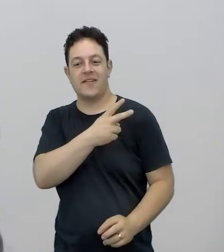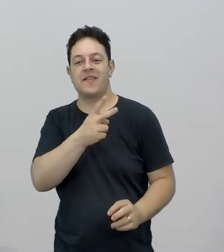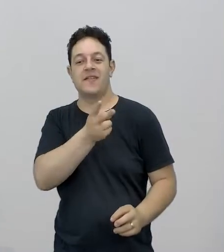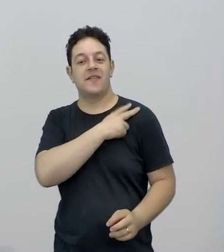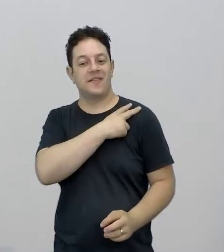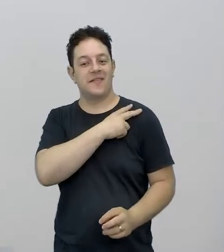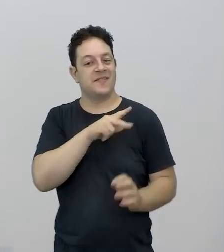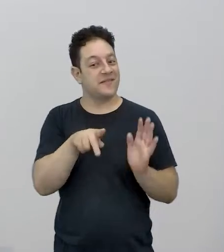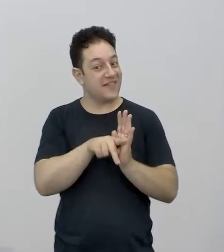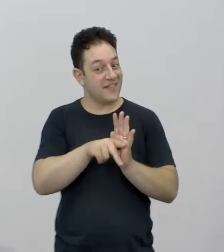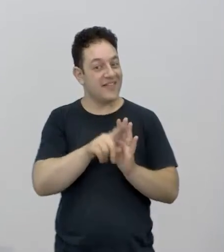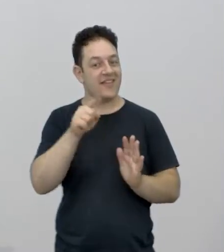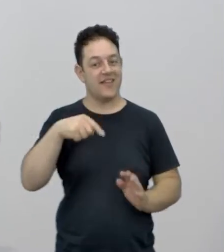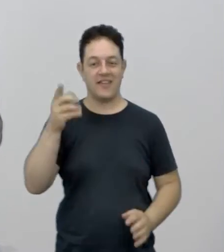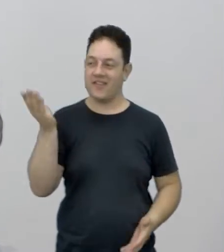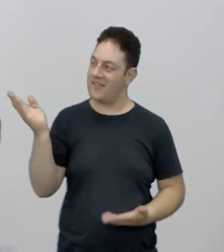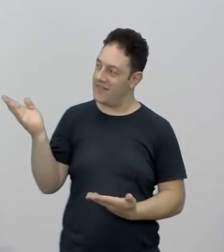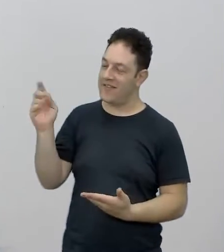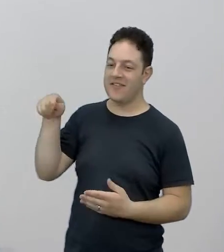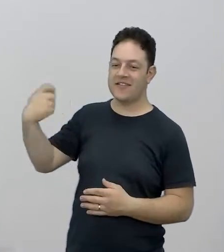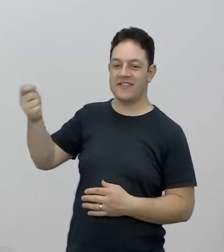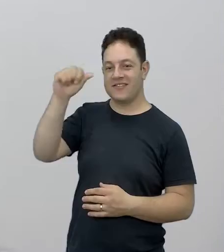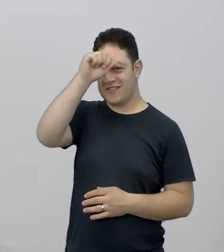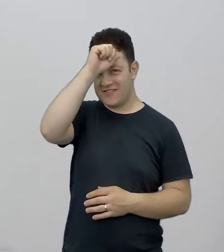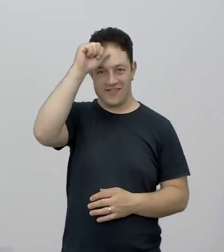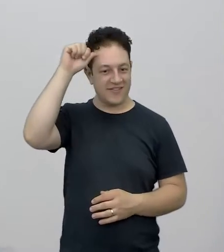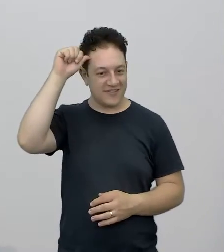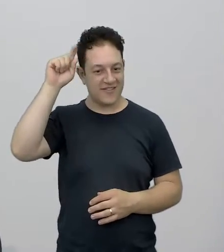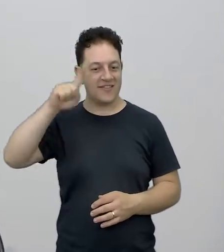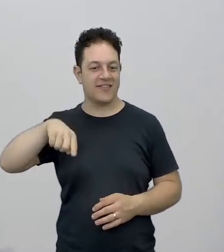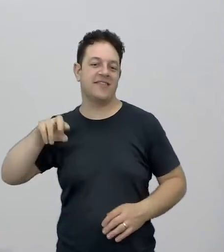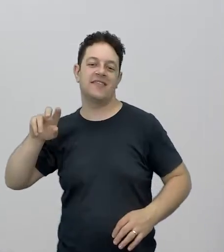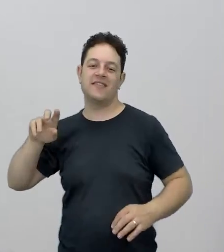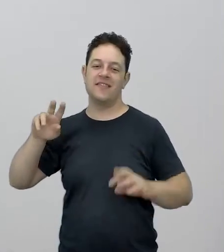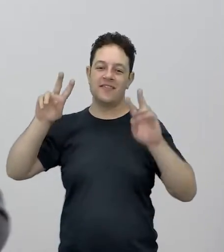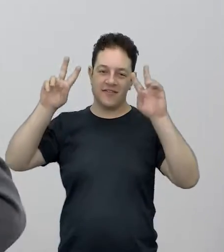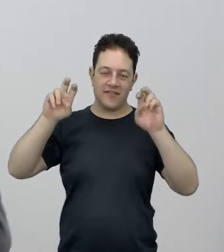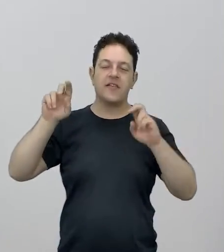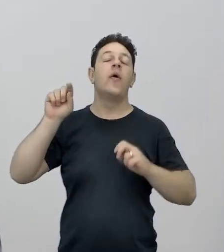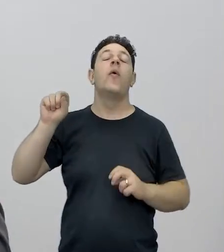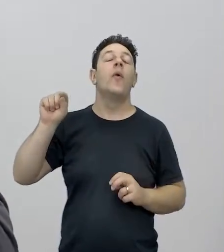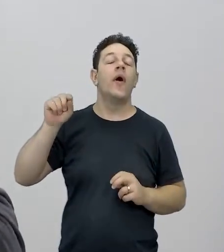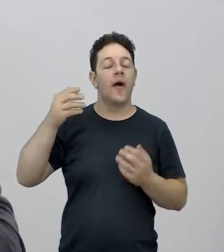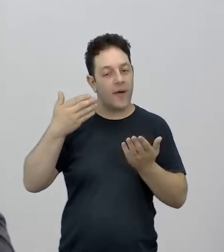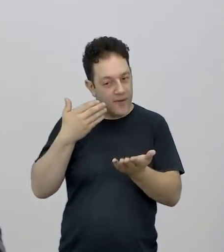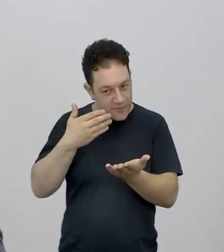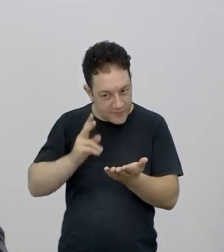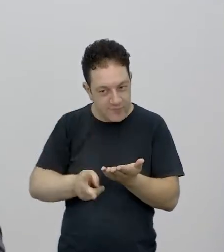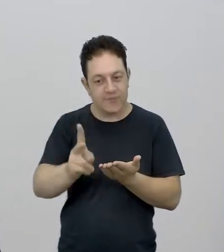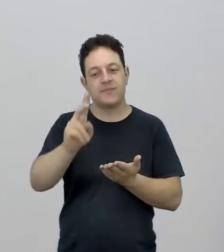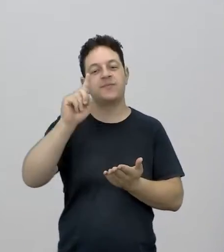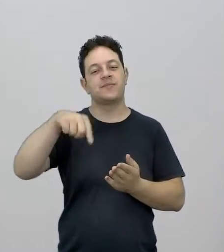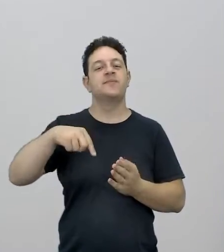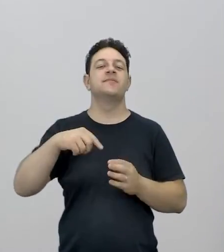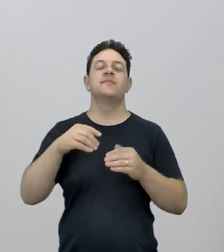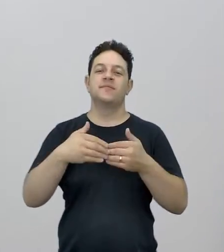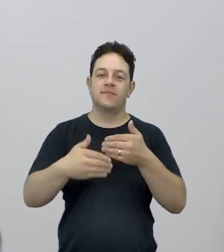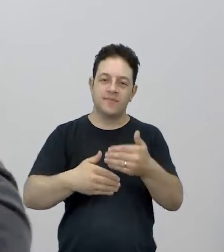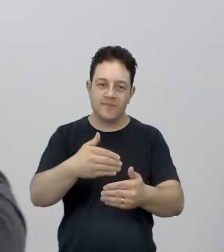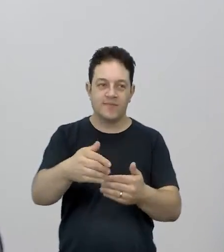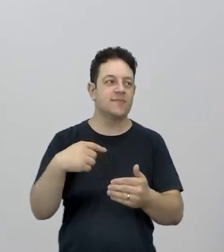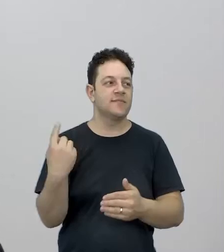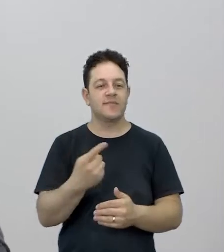médio, sou eu, professor Alcides Guerreiro, na área, para a gente continuar essa trajetória, para a